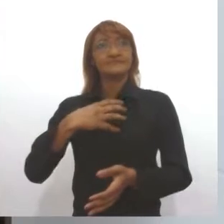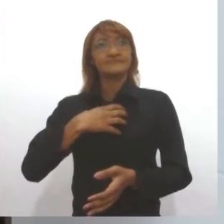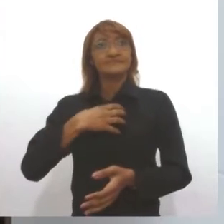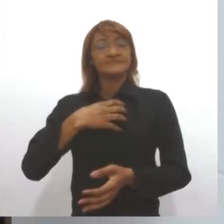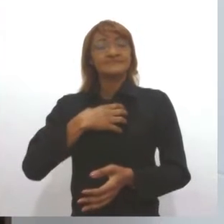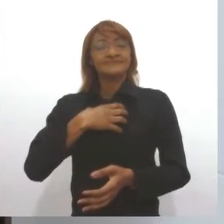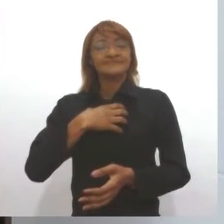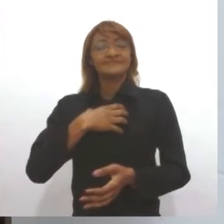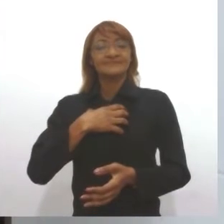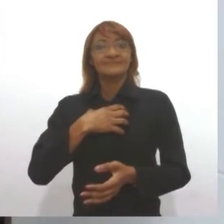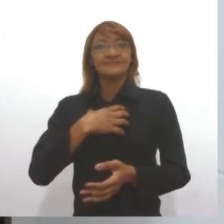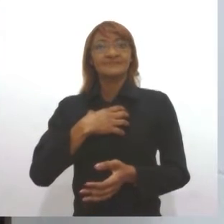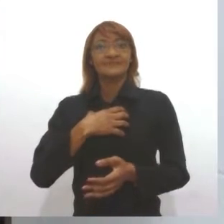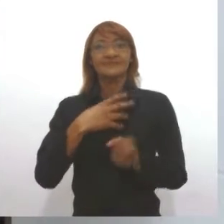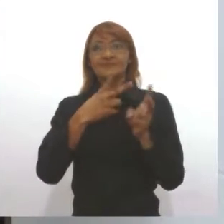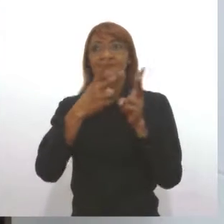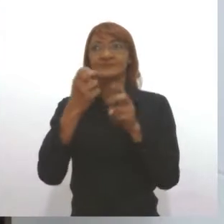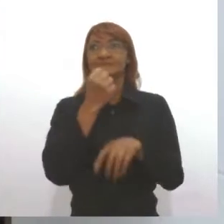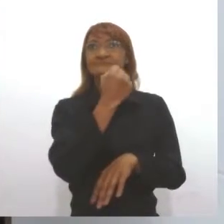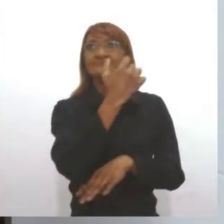na natureza a presença do divino.